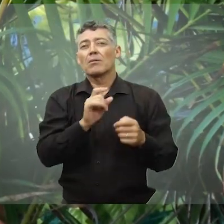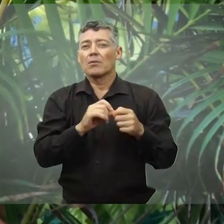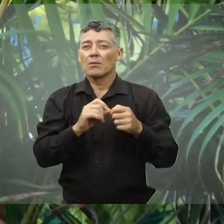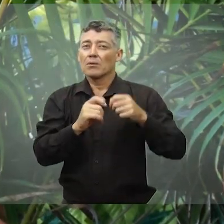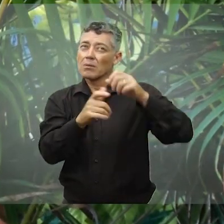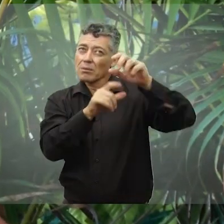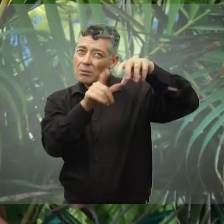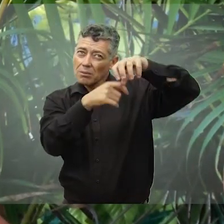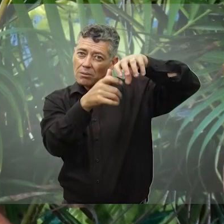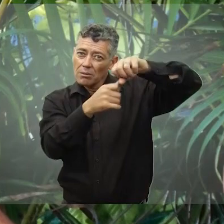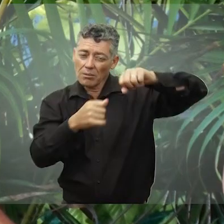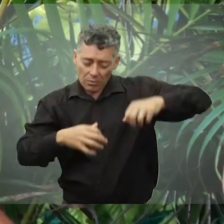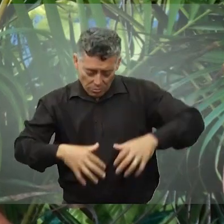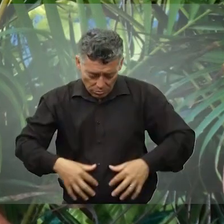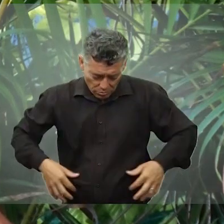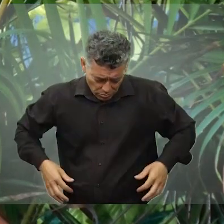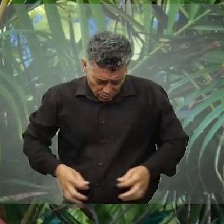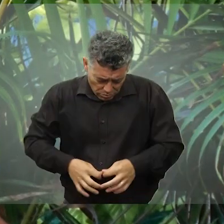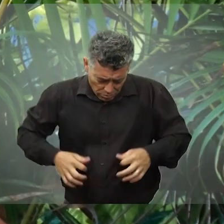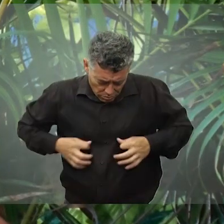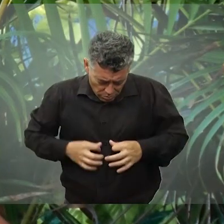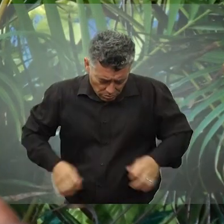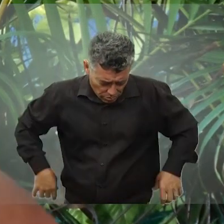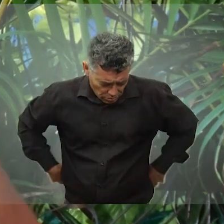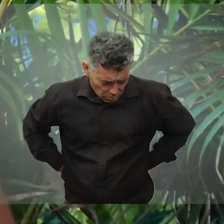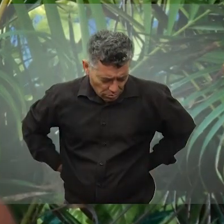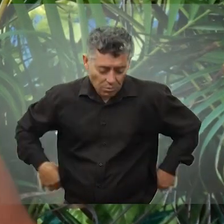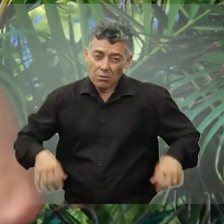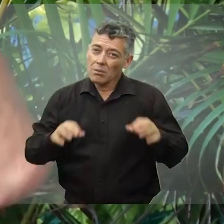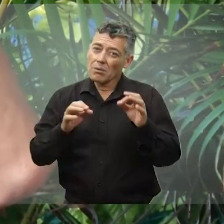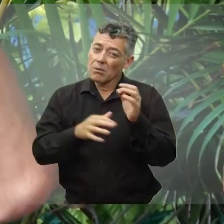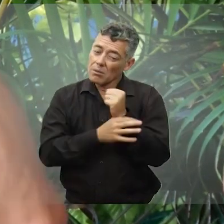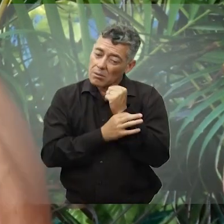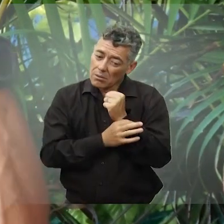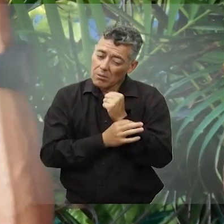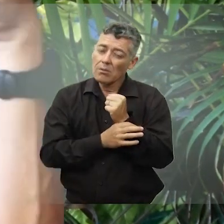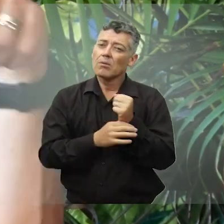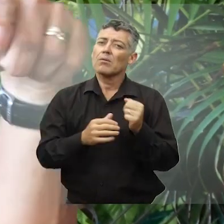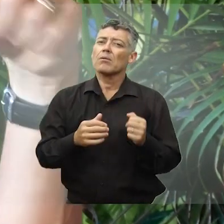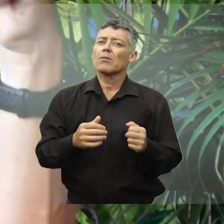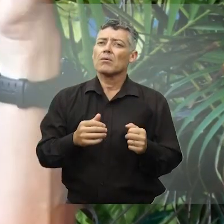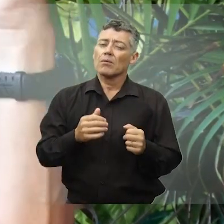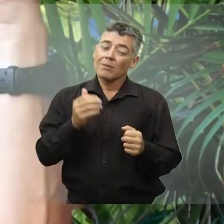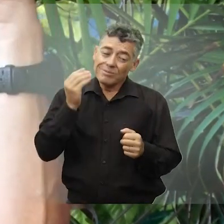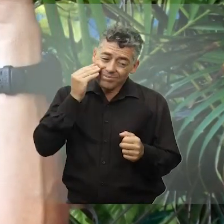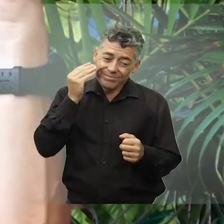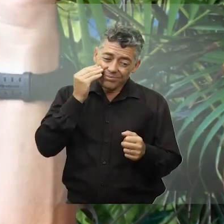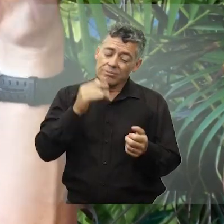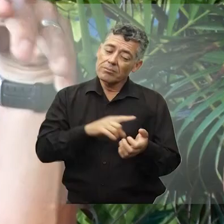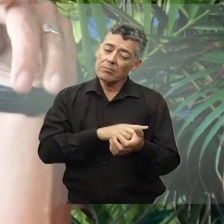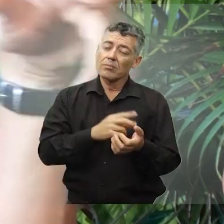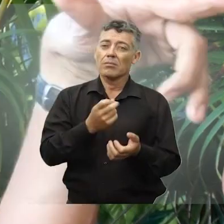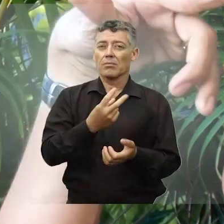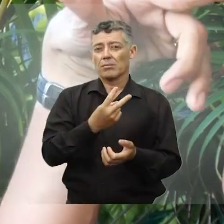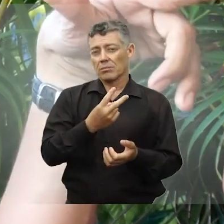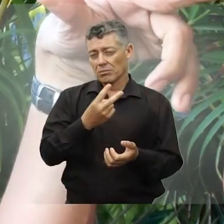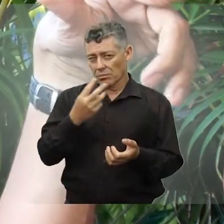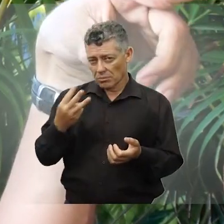amarração segura, que é testada antes. Então, por exemplo, esse ano de 2023 eu